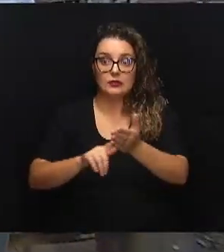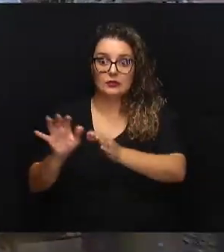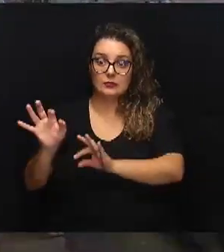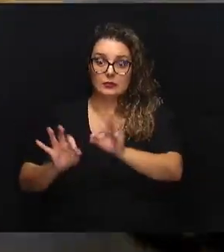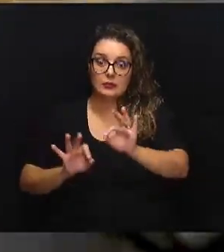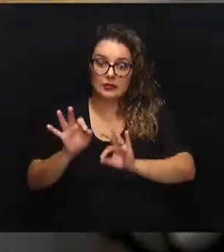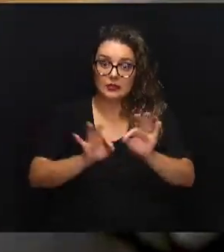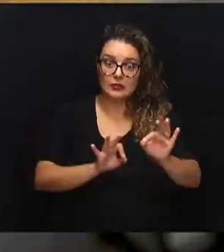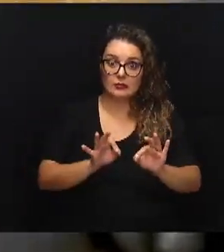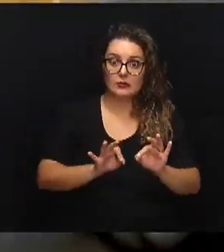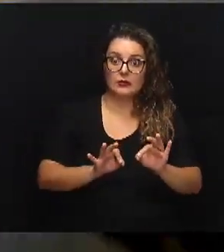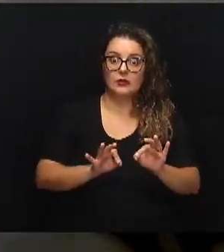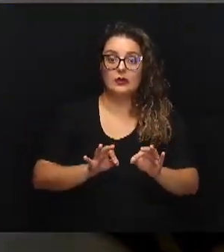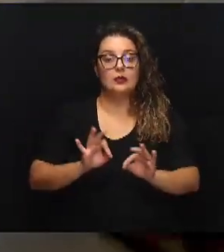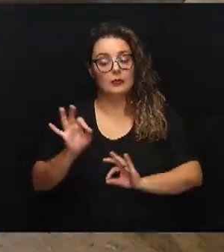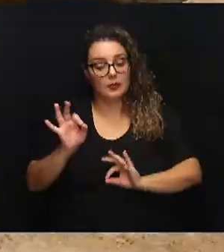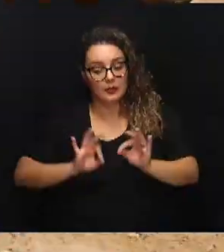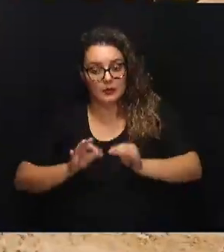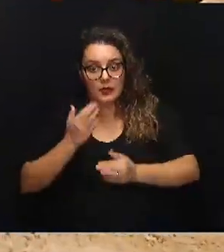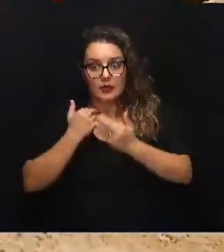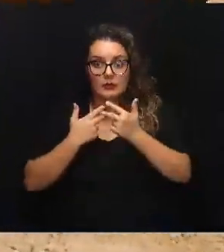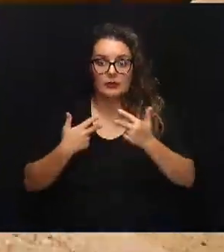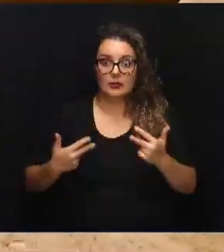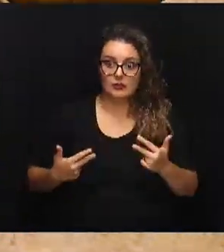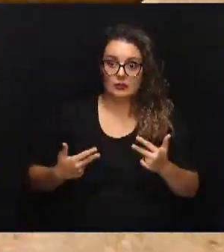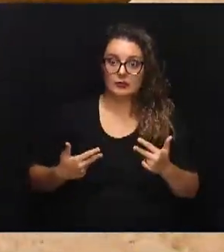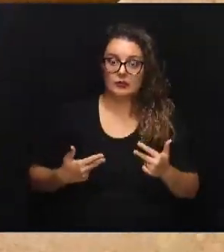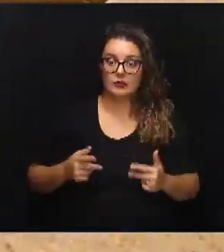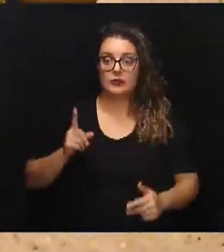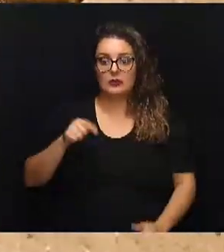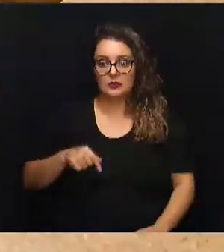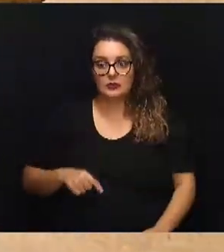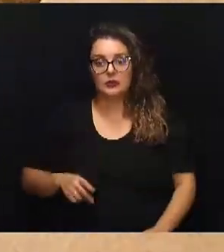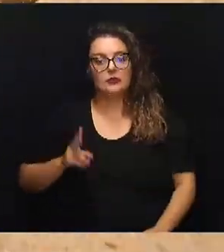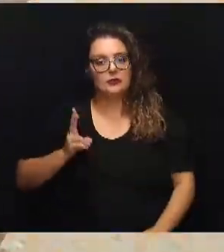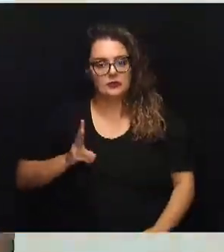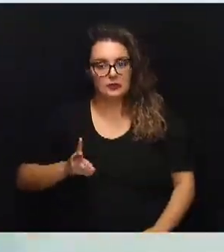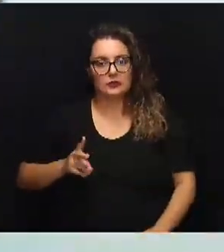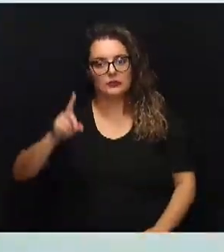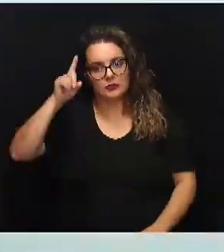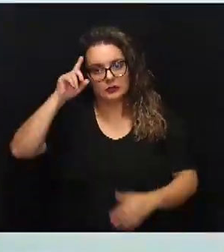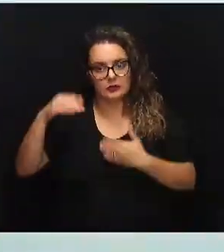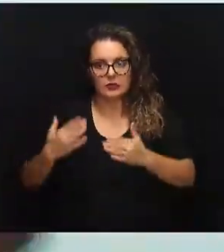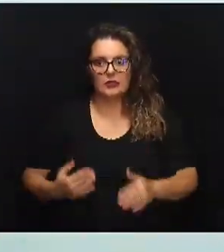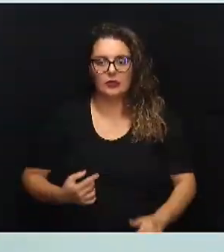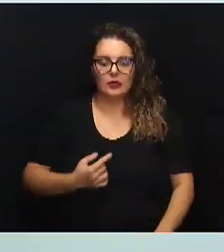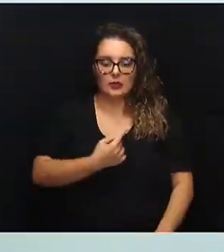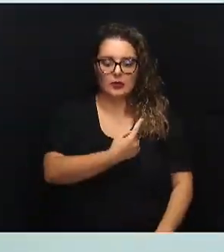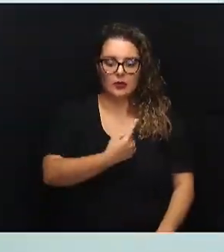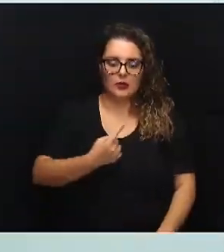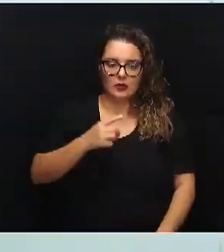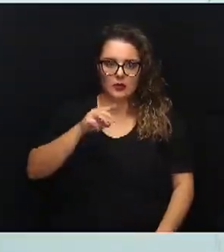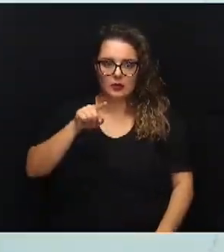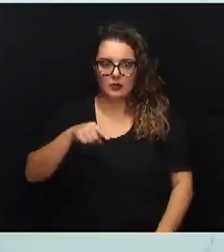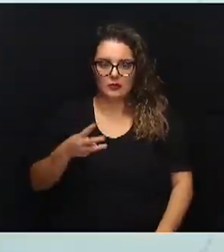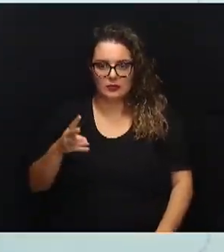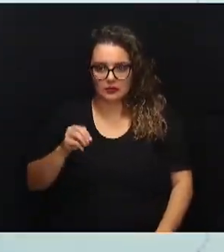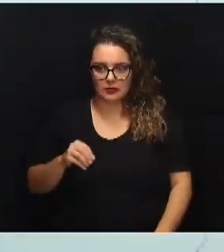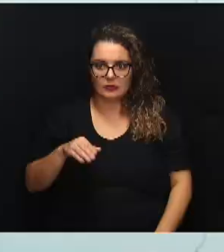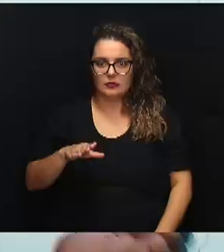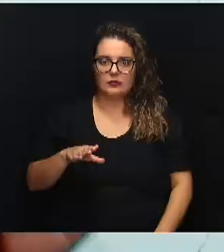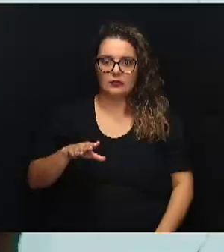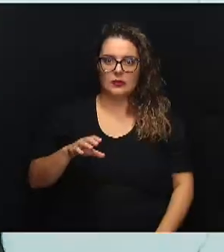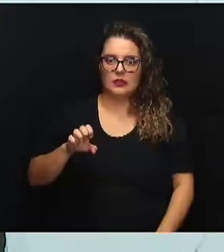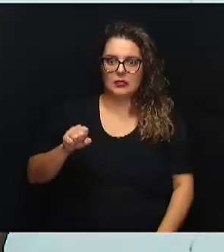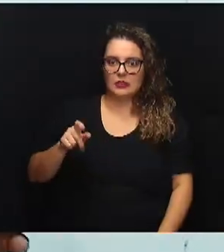arrumação, preparo das refeições, né? Então eles são bem ocupados. 11h30 temos mais meia hora de espiritualidade até o